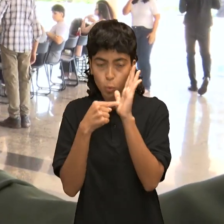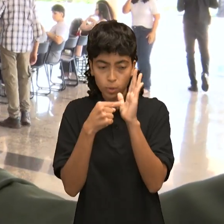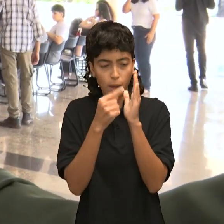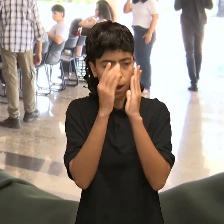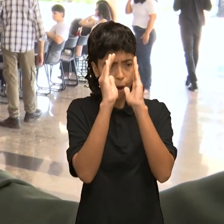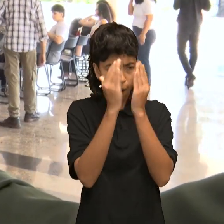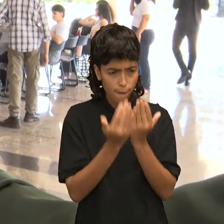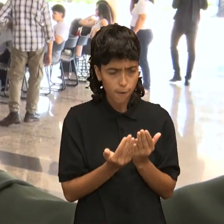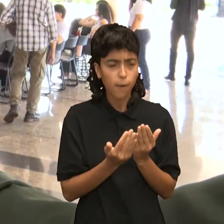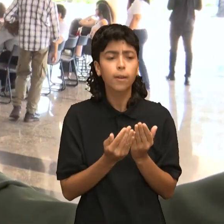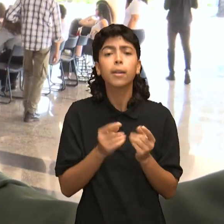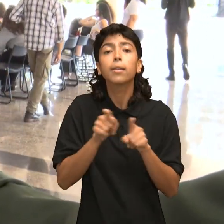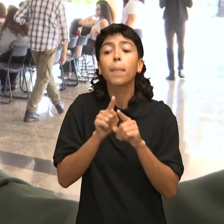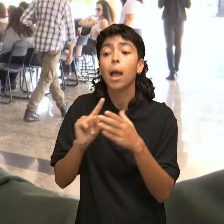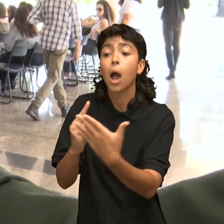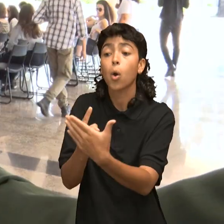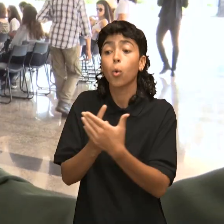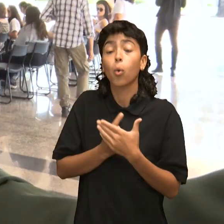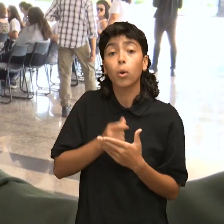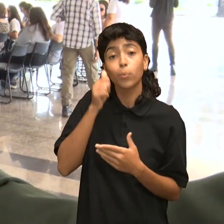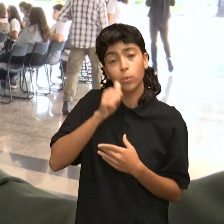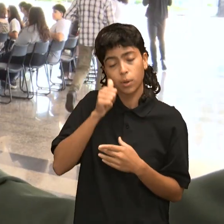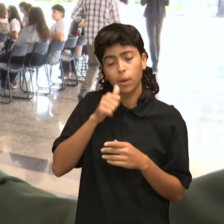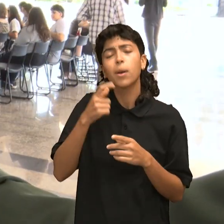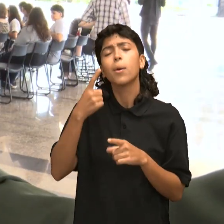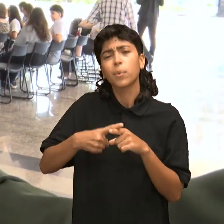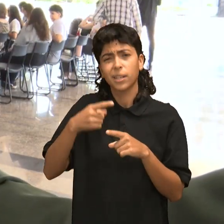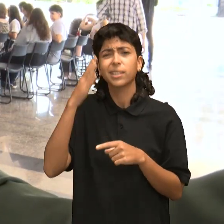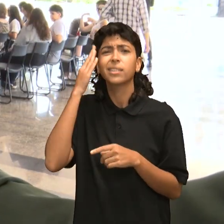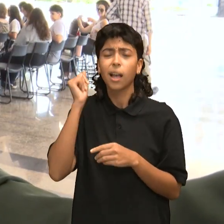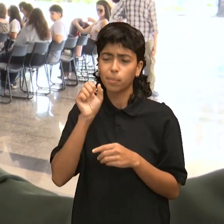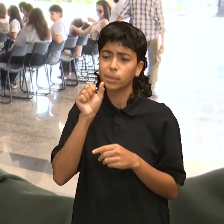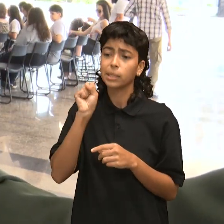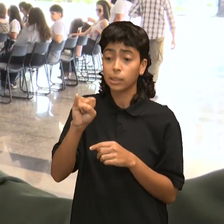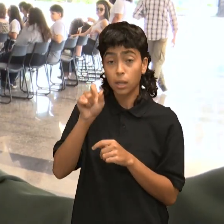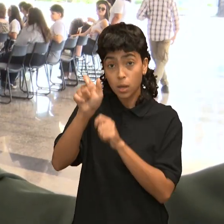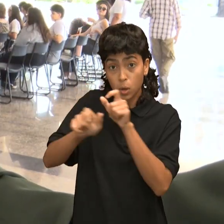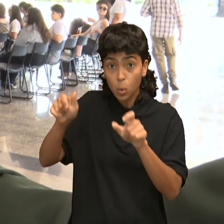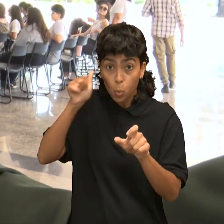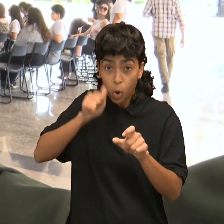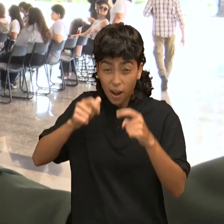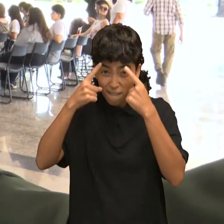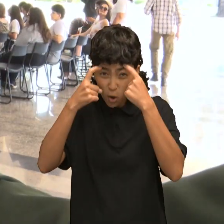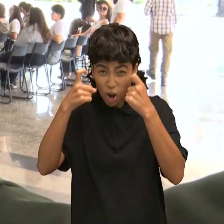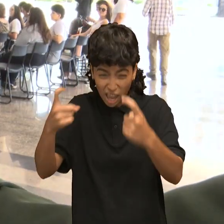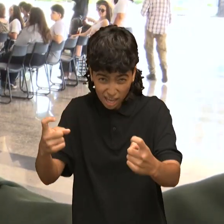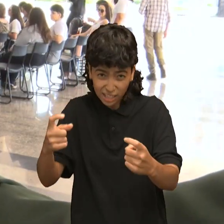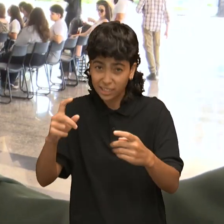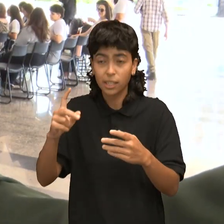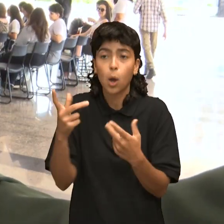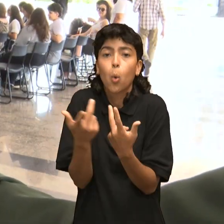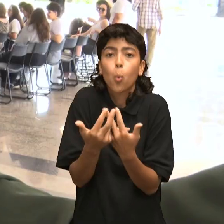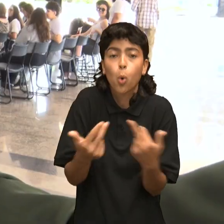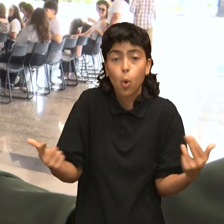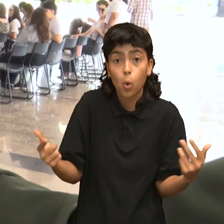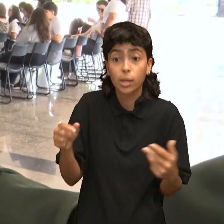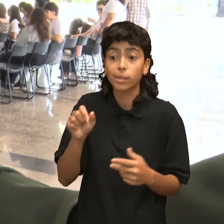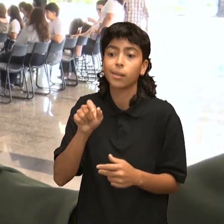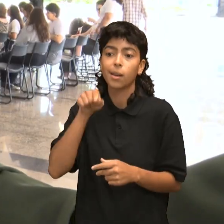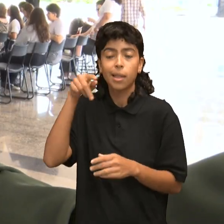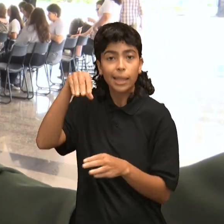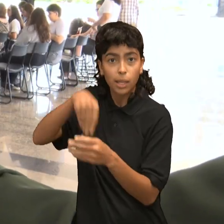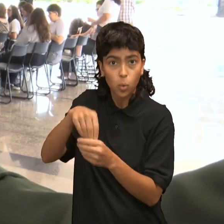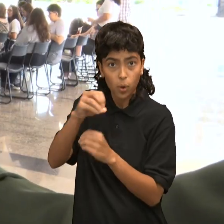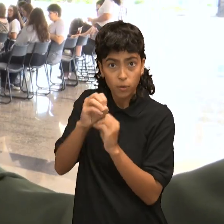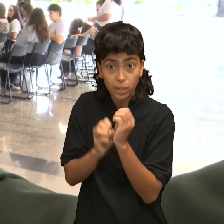envolve, evidentemente, mulheres que estão em situação de violência de gênero. Então, sempre que uma mulher que é da nossa comunidade universitária passa